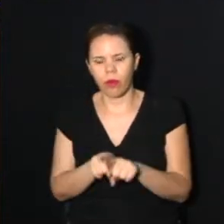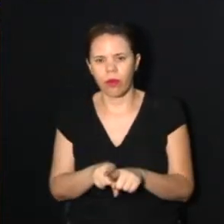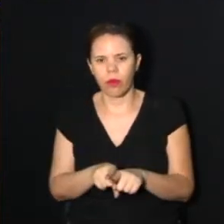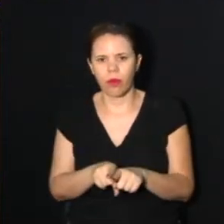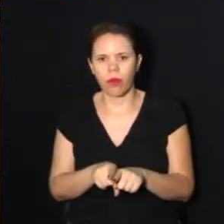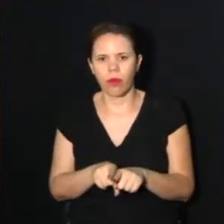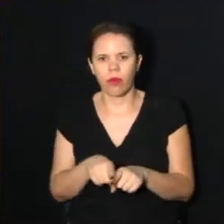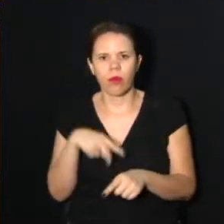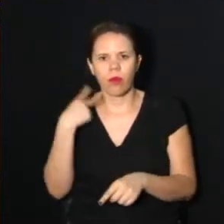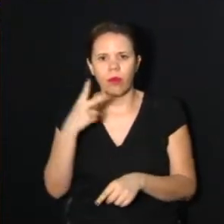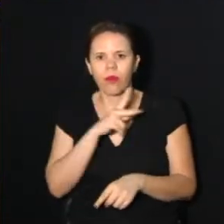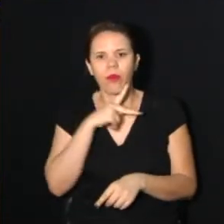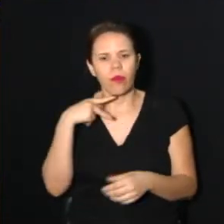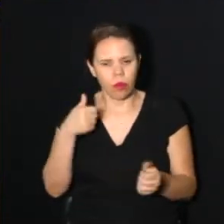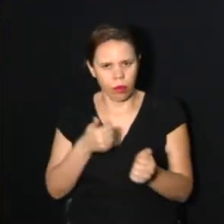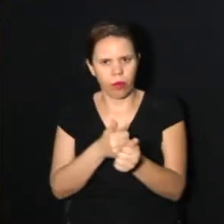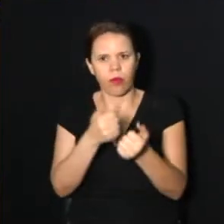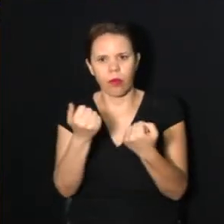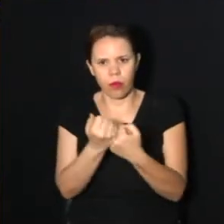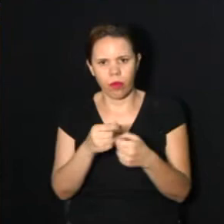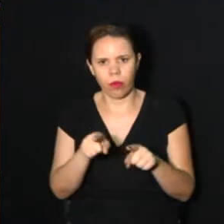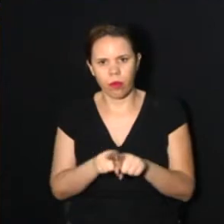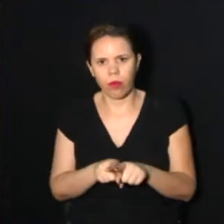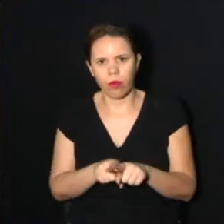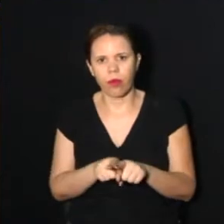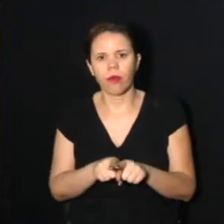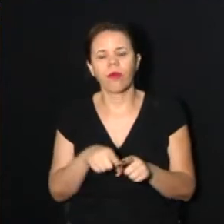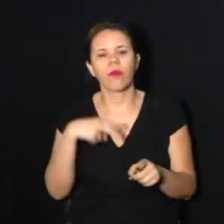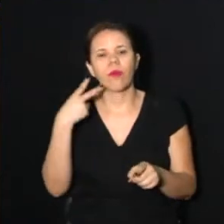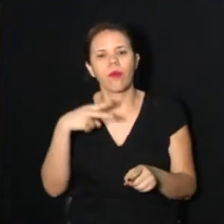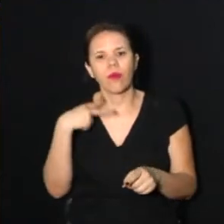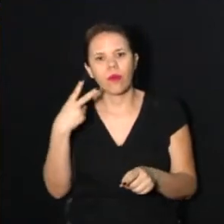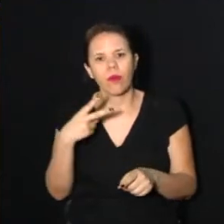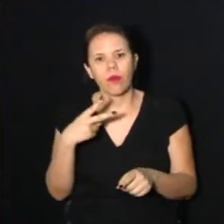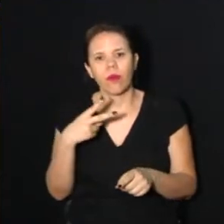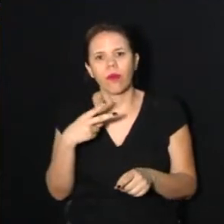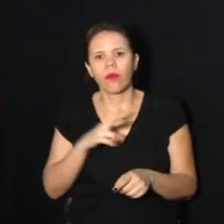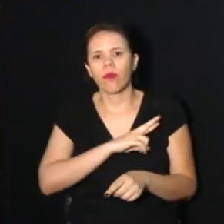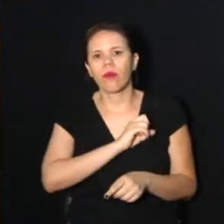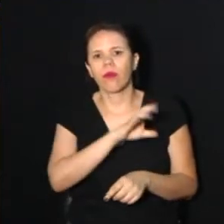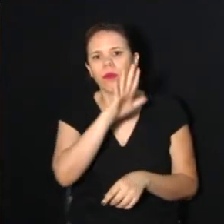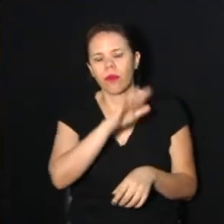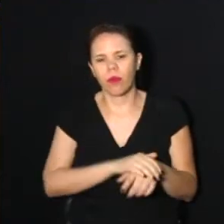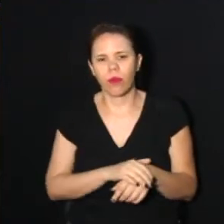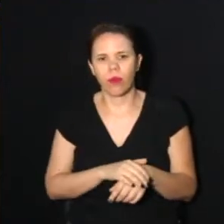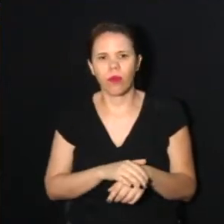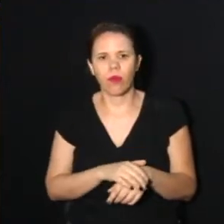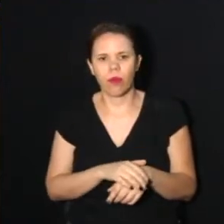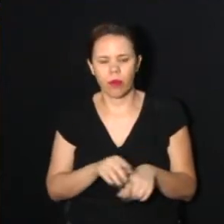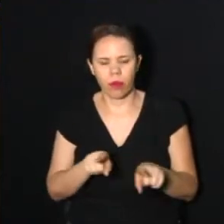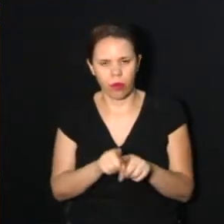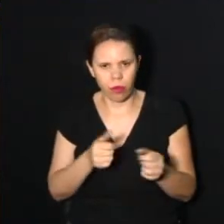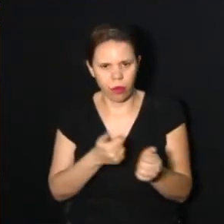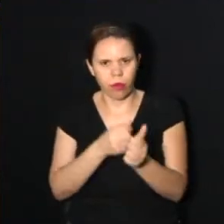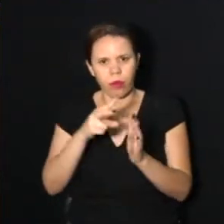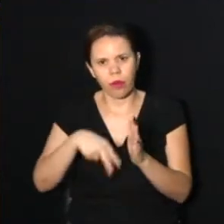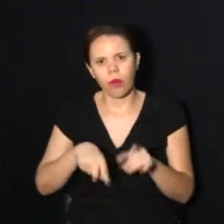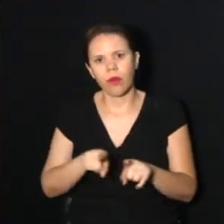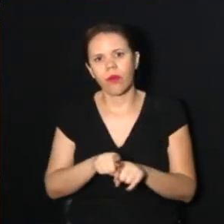Vereador Pirmínio Monteiro. Acompanho o relator. Vereador Rubens Gás. Também acompanho, senhor presidente. Vereador Vinícius